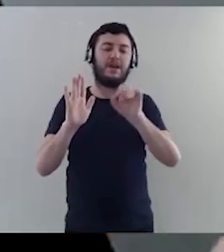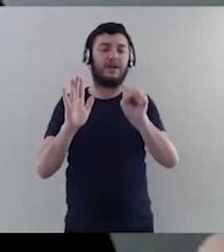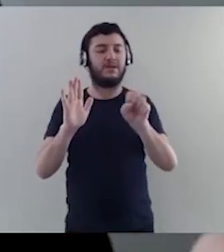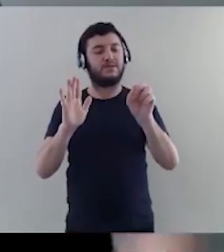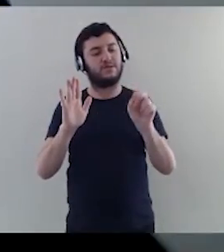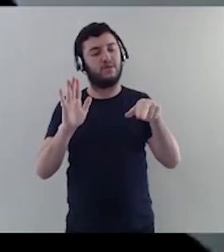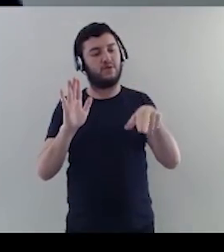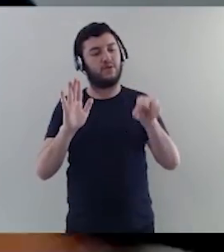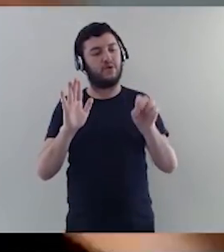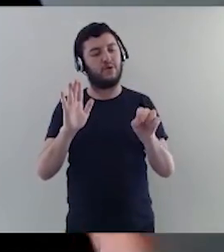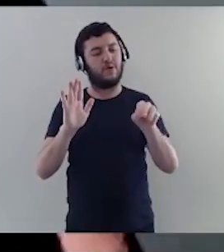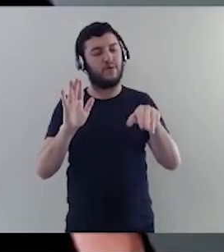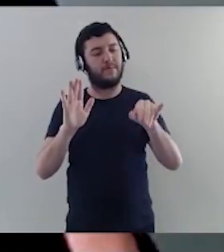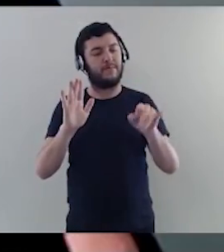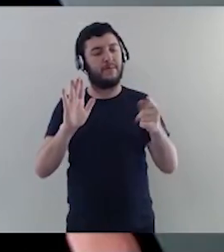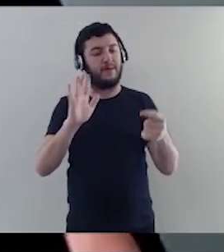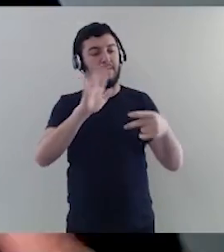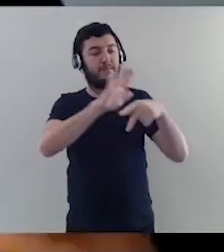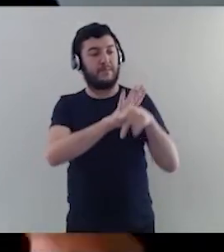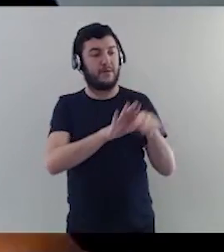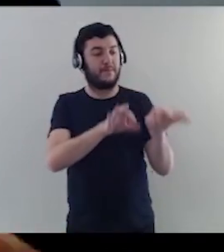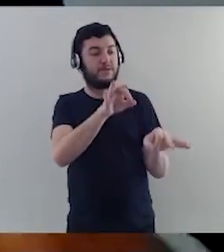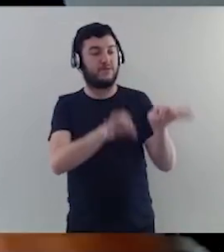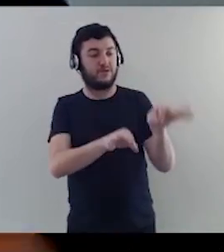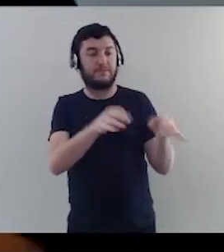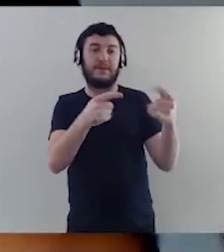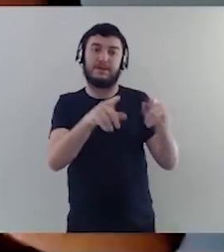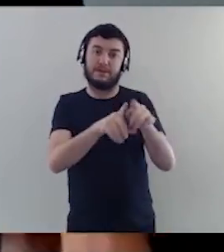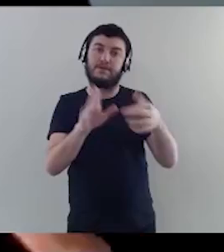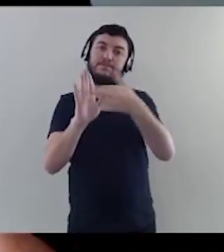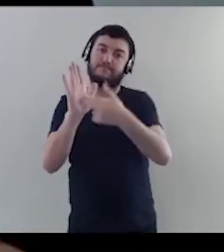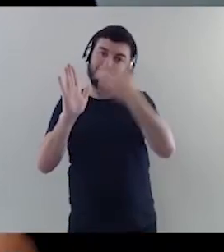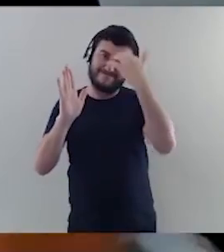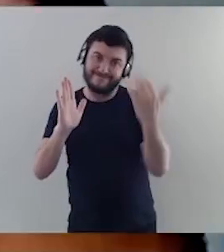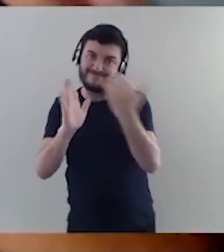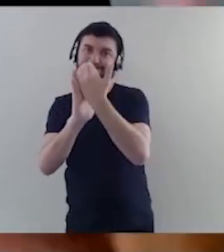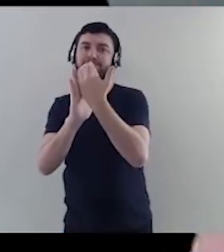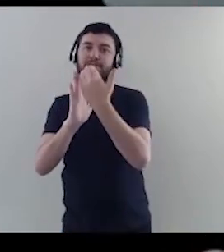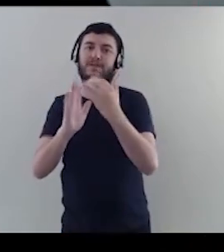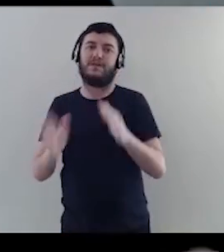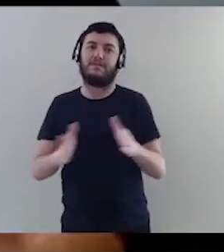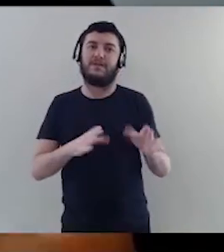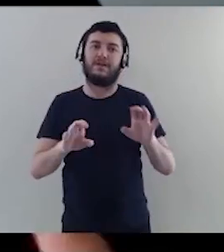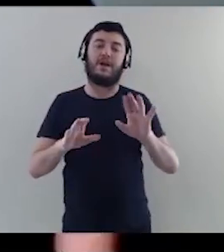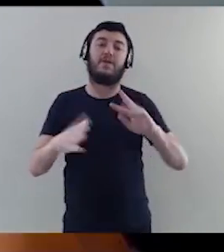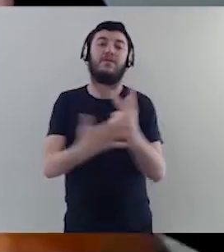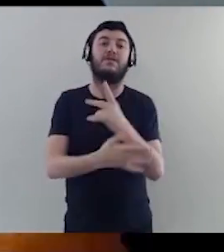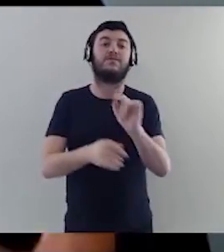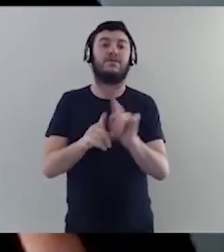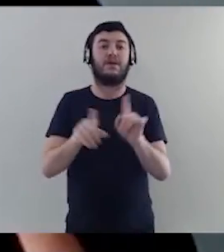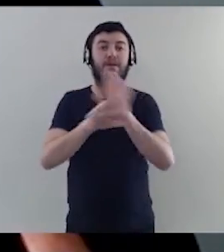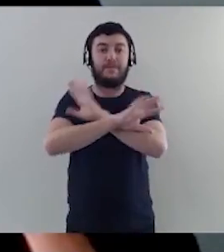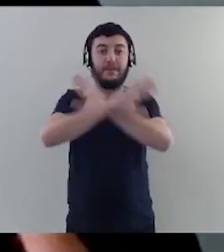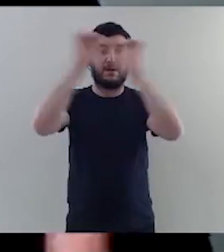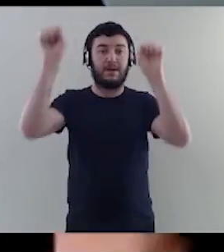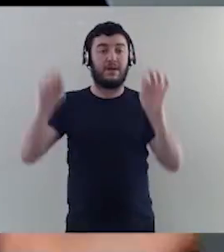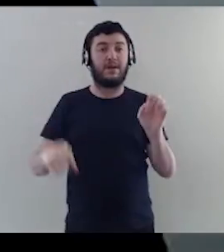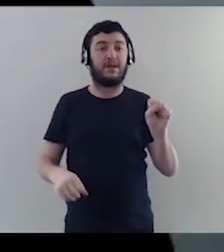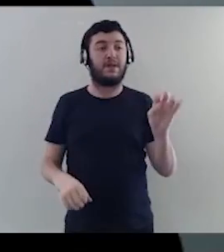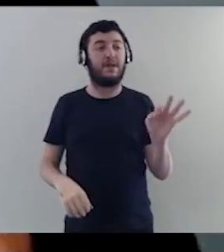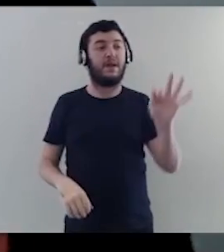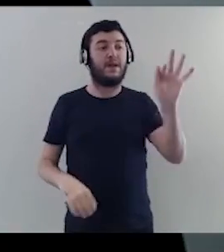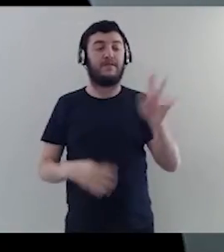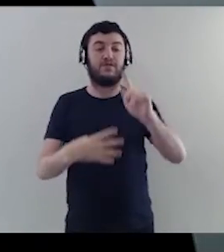se o Tribunal alterar, digamos, a sua orientação jurisprudencial dominante e quebrar com um precedente,